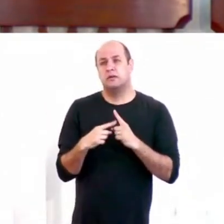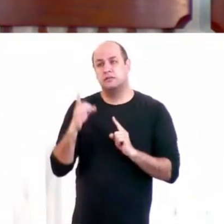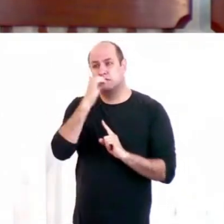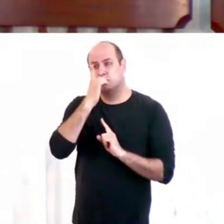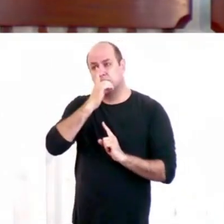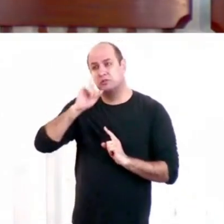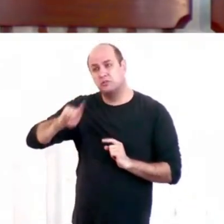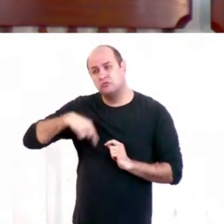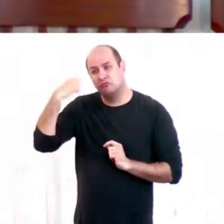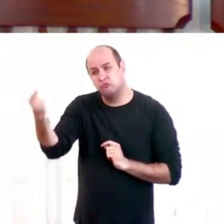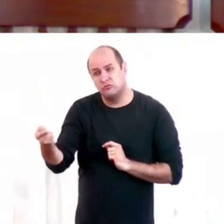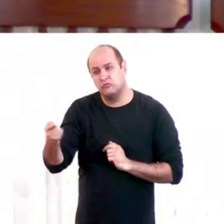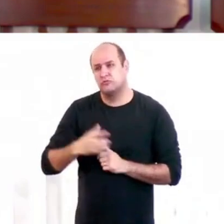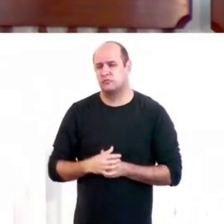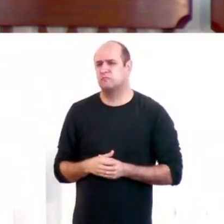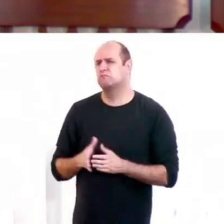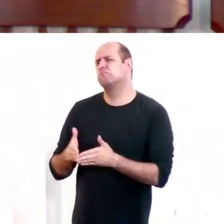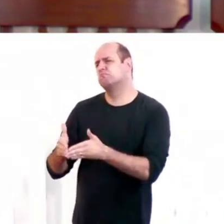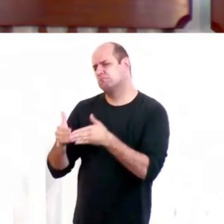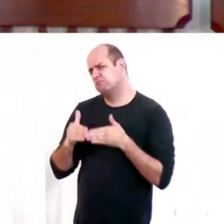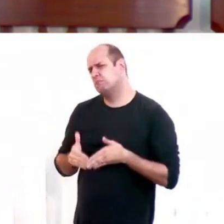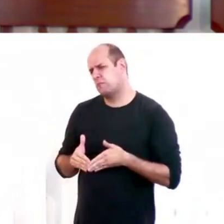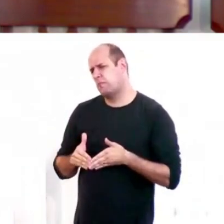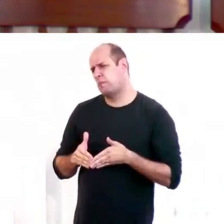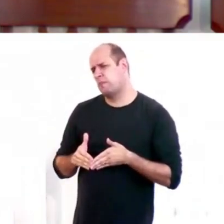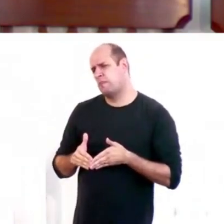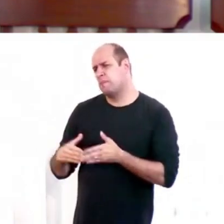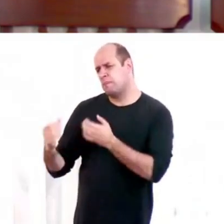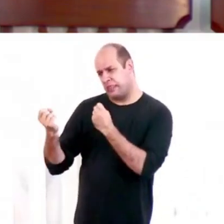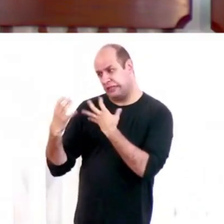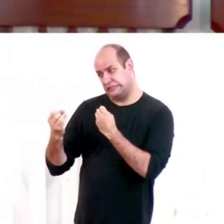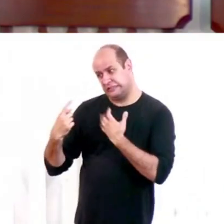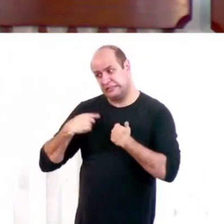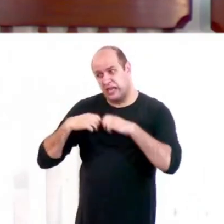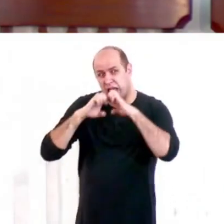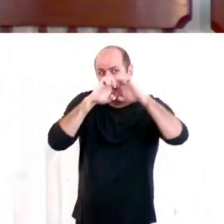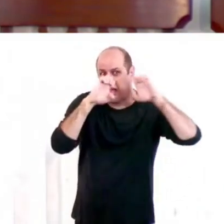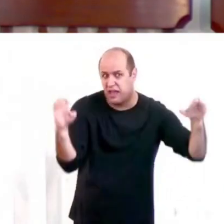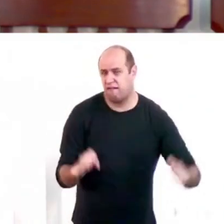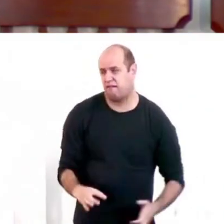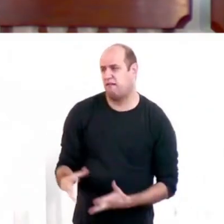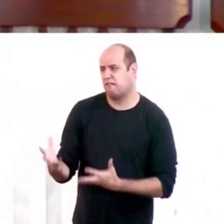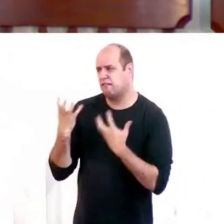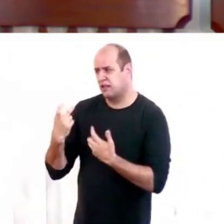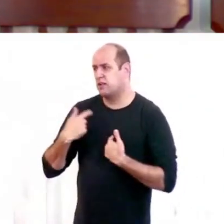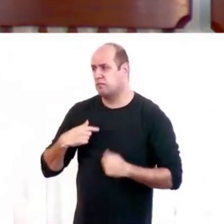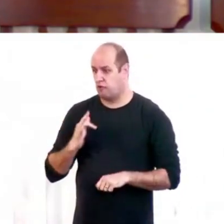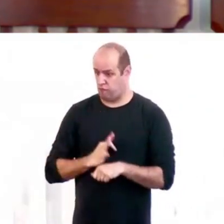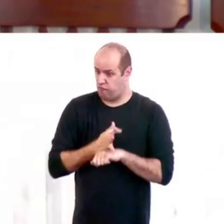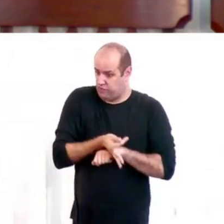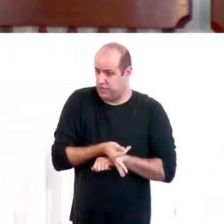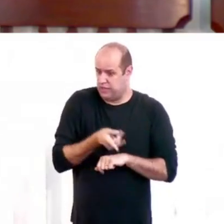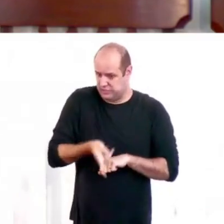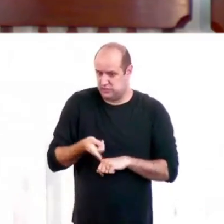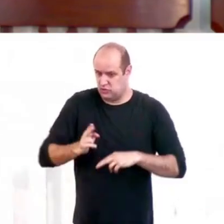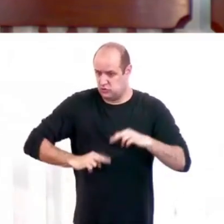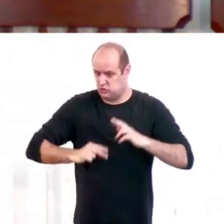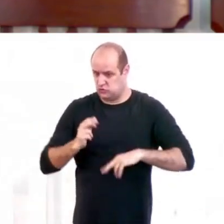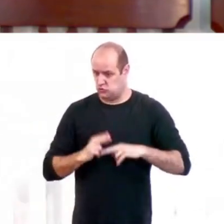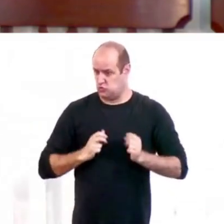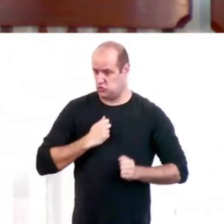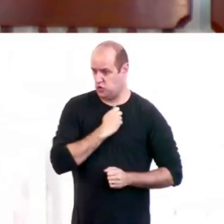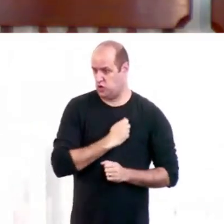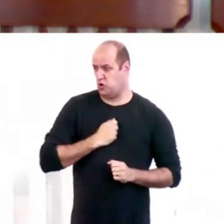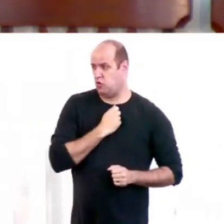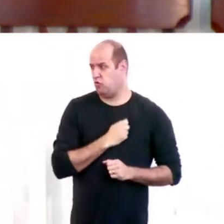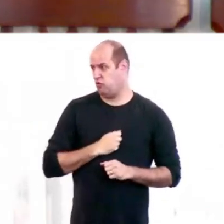domingo. Mas, por favor, me ensina a evangelizar, porque nas férias, que é agora, em julho e agosto, eu